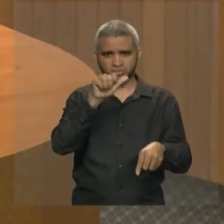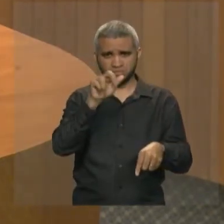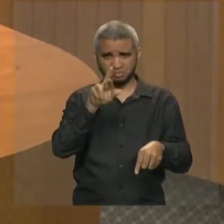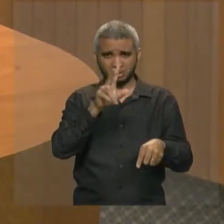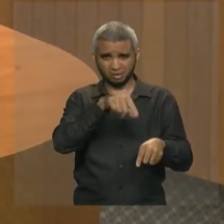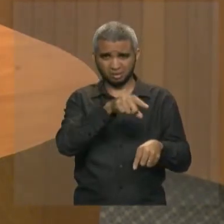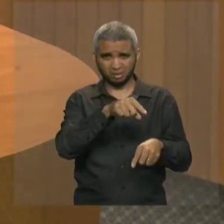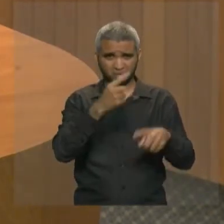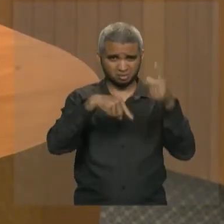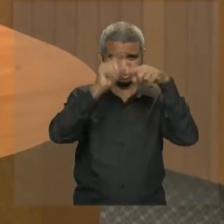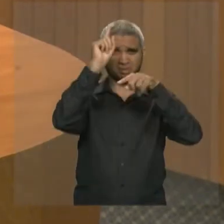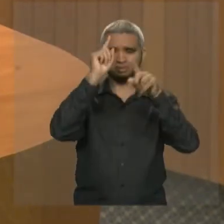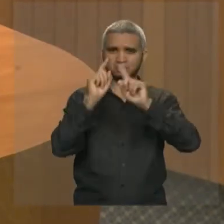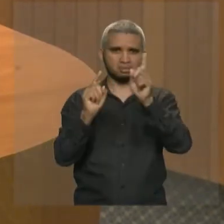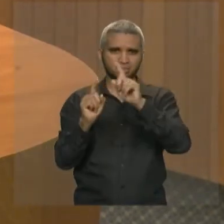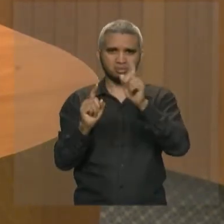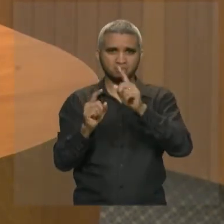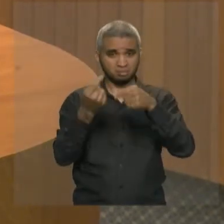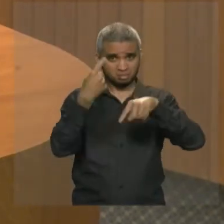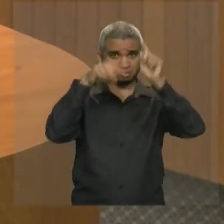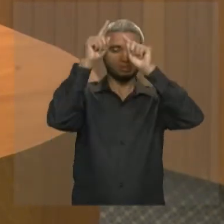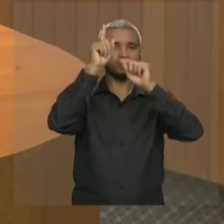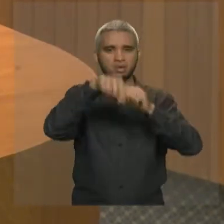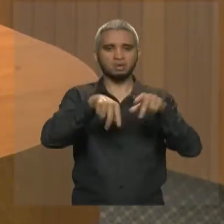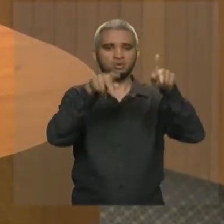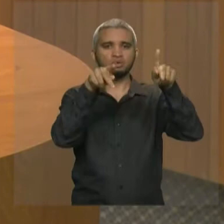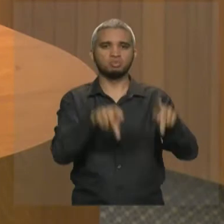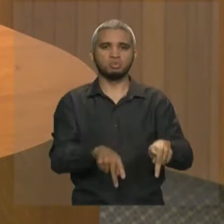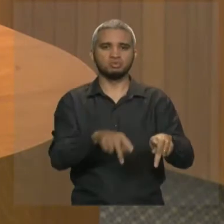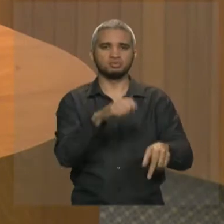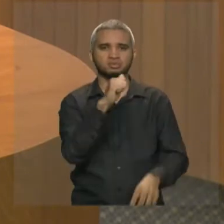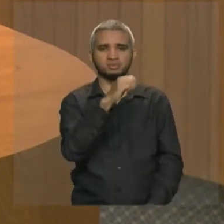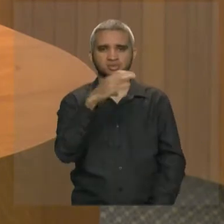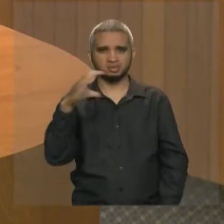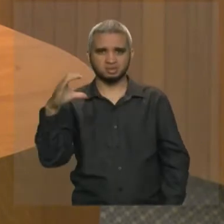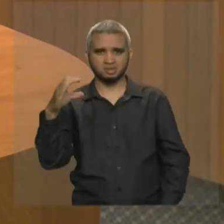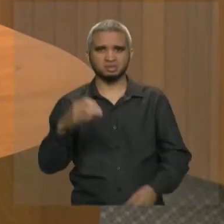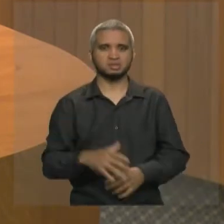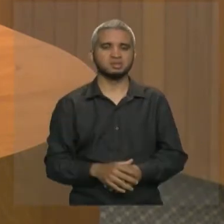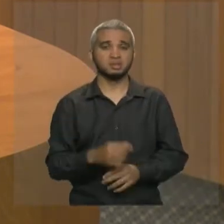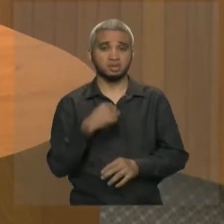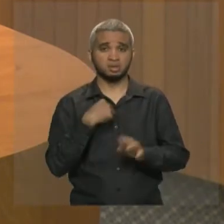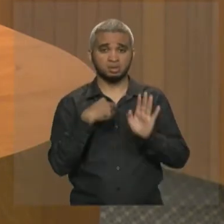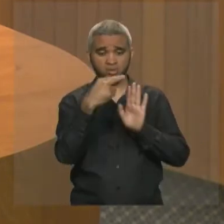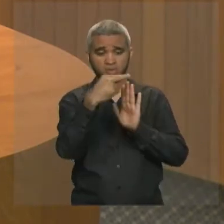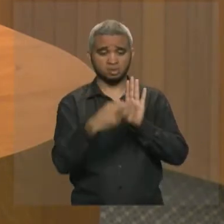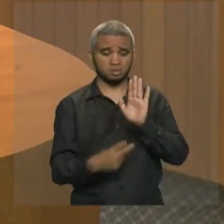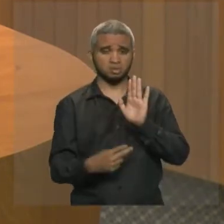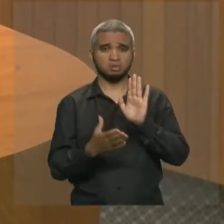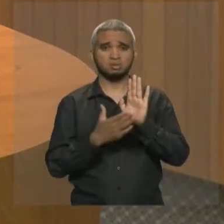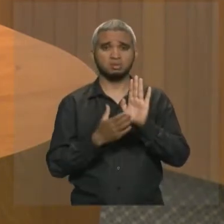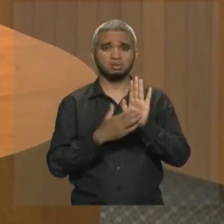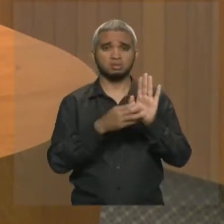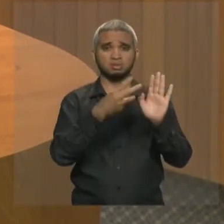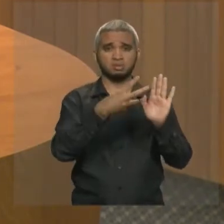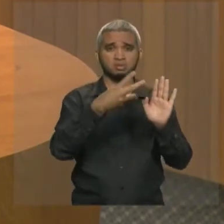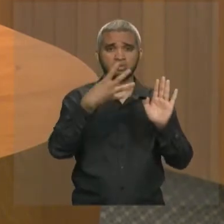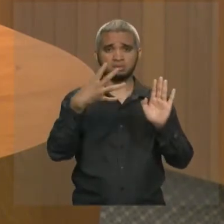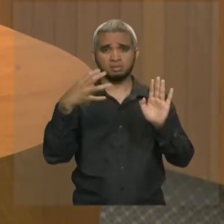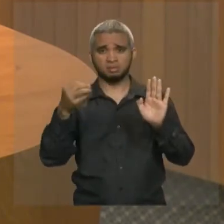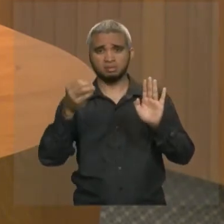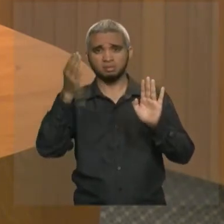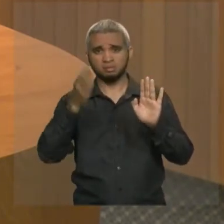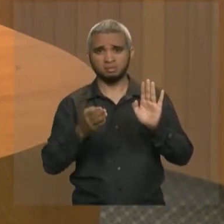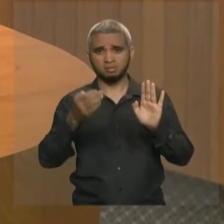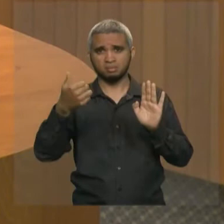senhor presidente, eu vou ler aqui a indicação número 340 de 2018, que